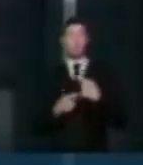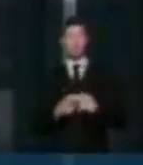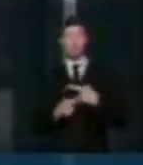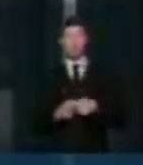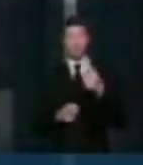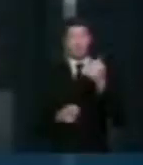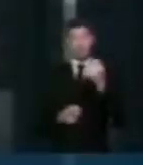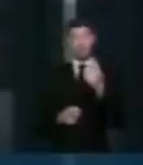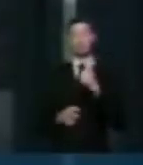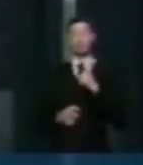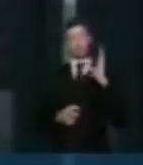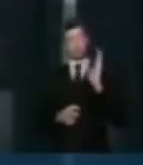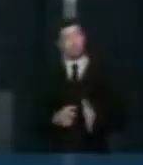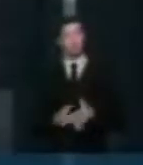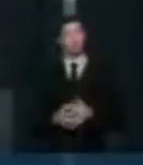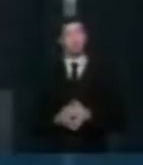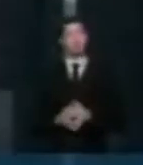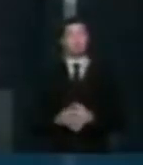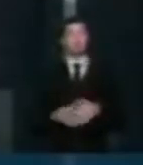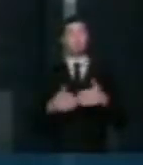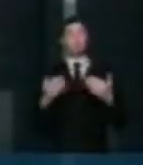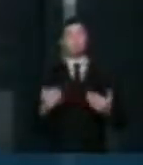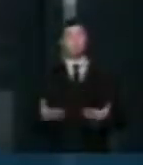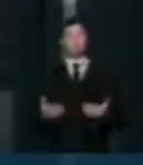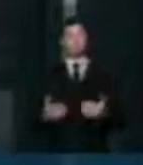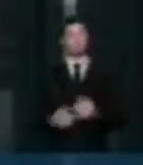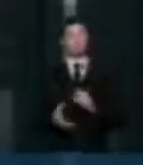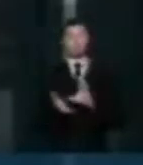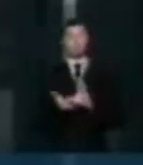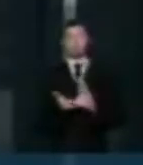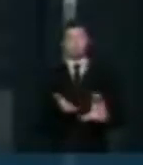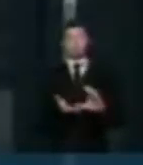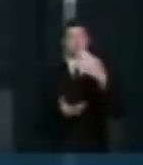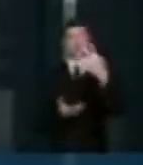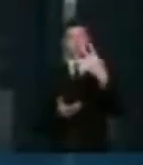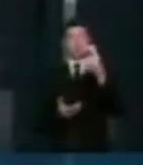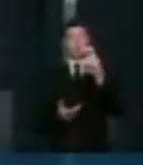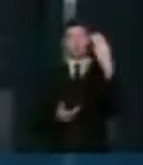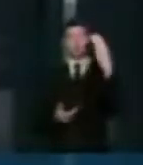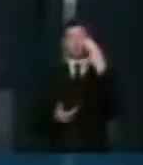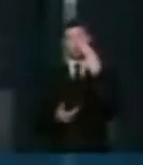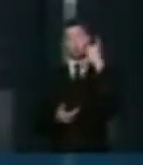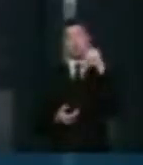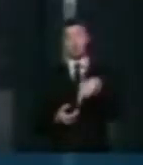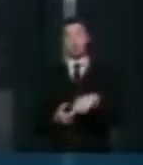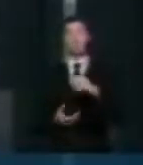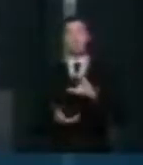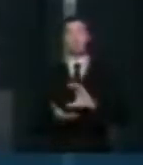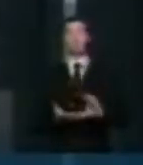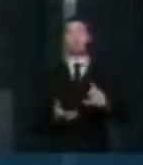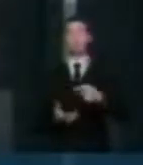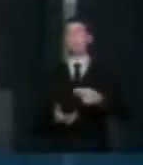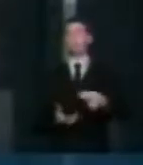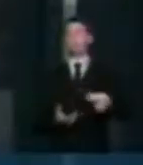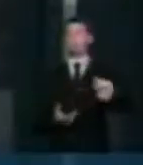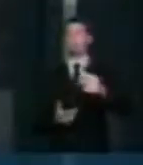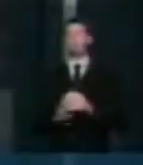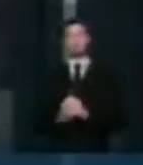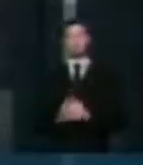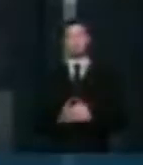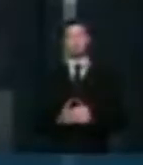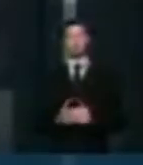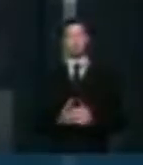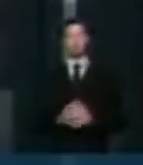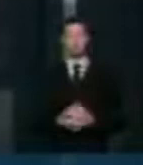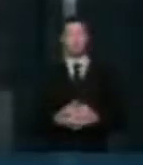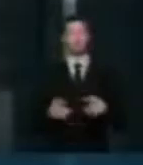emprestar já existiram. Ressaltando que a injeção de 45 bilhões é para investimentos de longo prazo. Salienta-se ainda